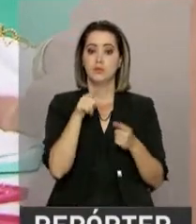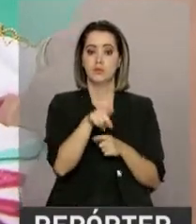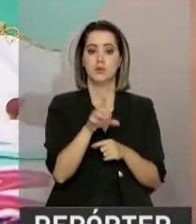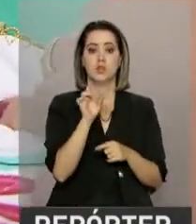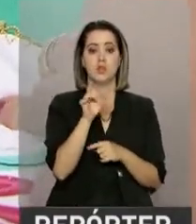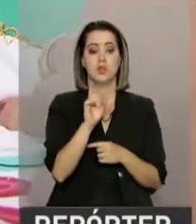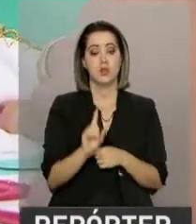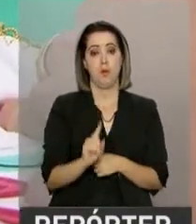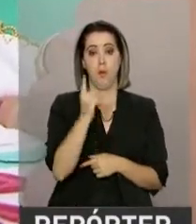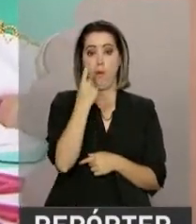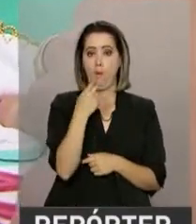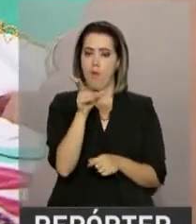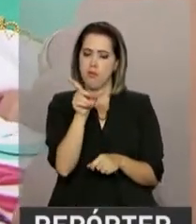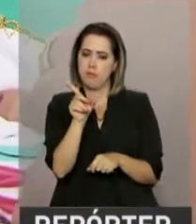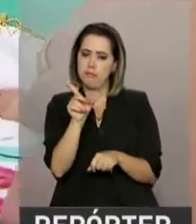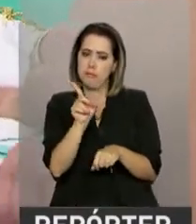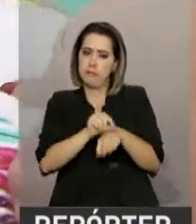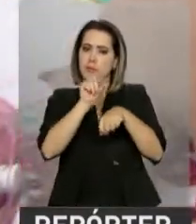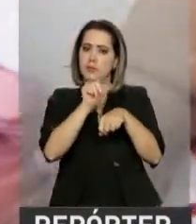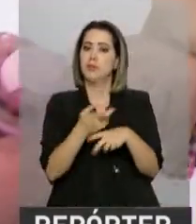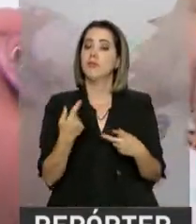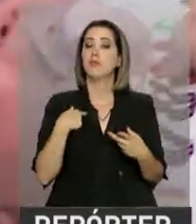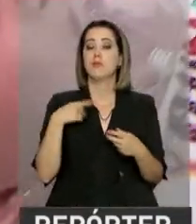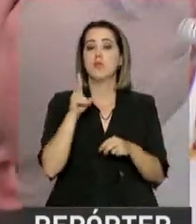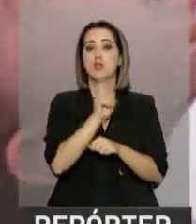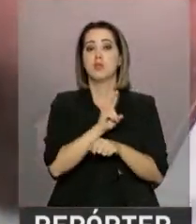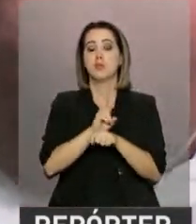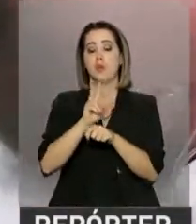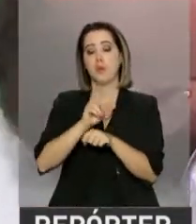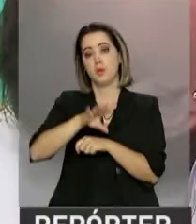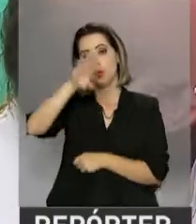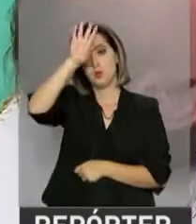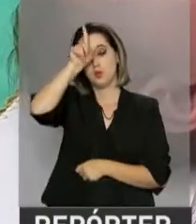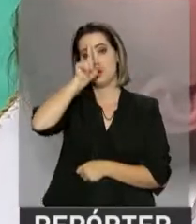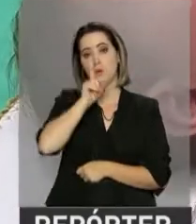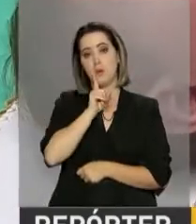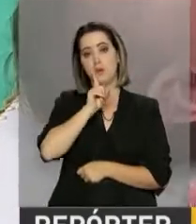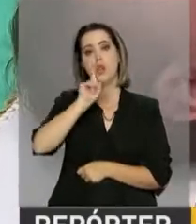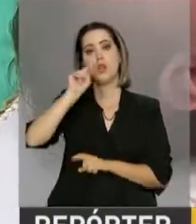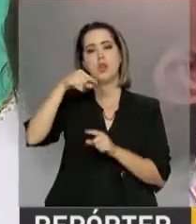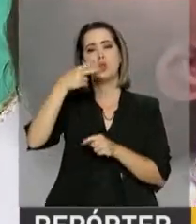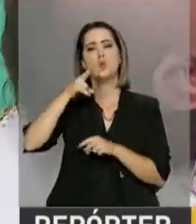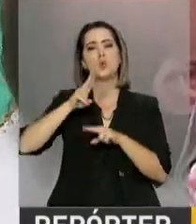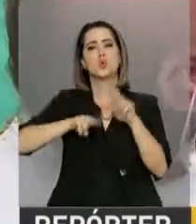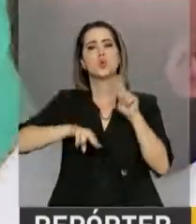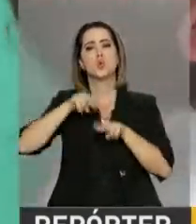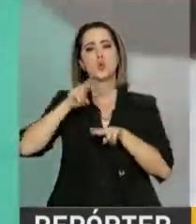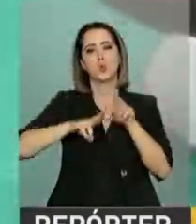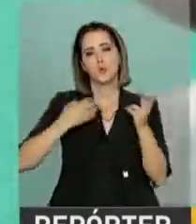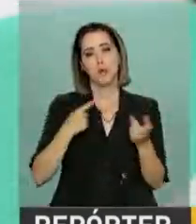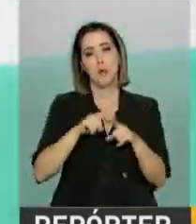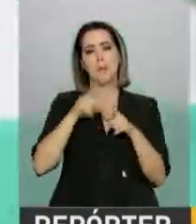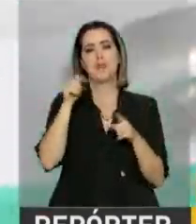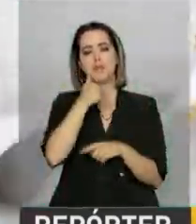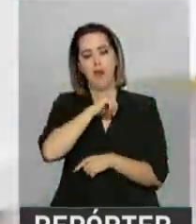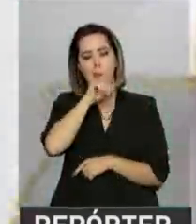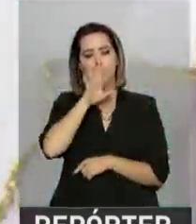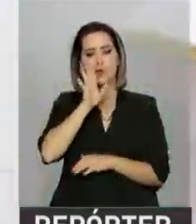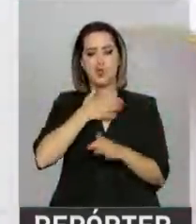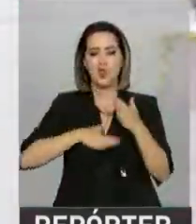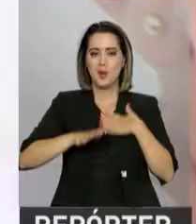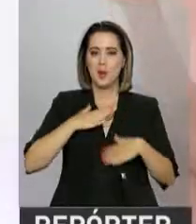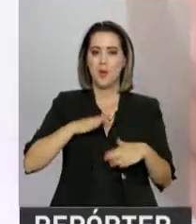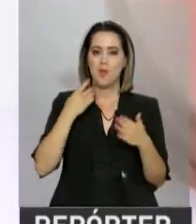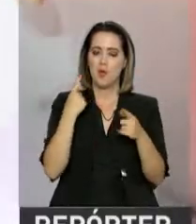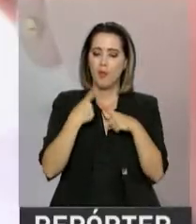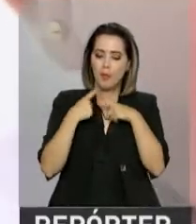só vai receber a picadinha que protege contra a febre amarela em junho, quando completar 9 meses de vida. Mas a mãe está tranquila porque está